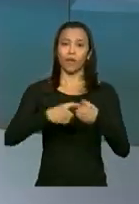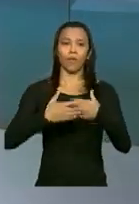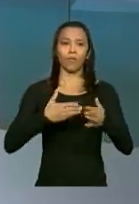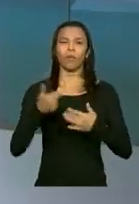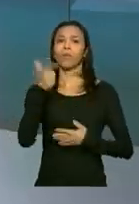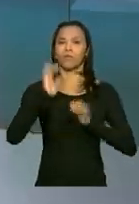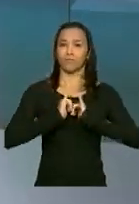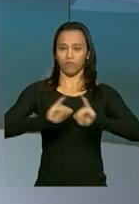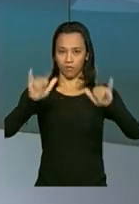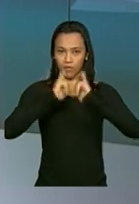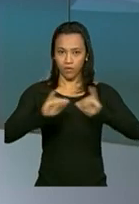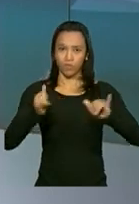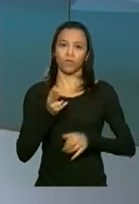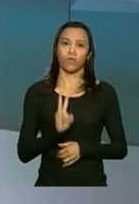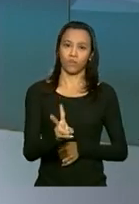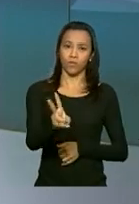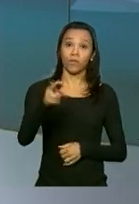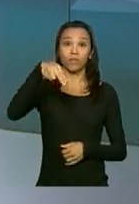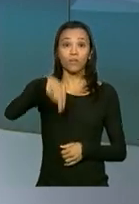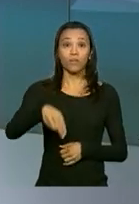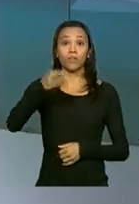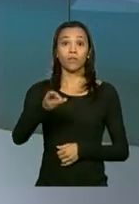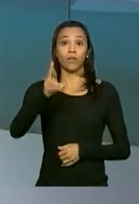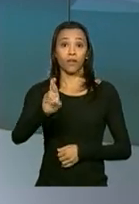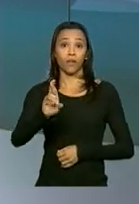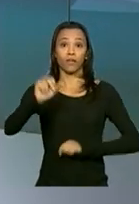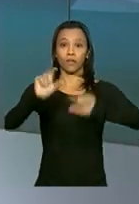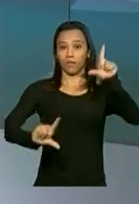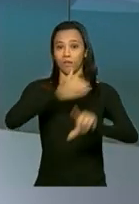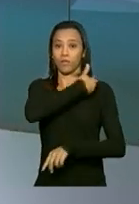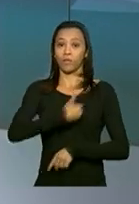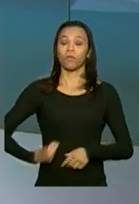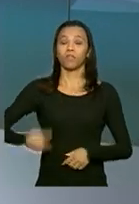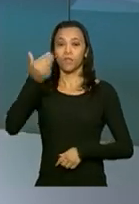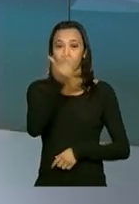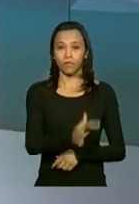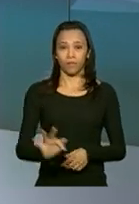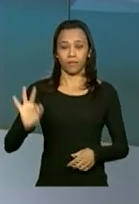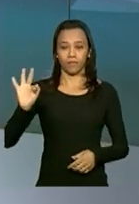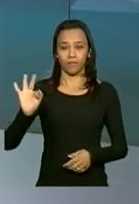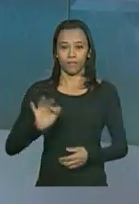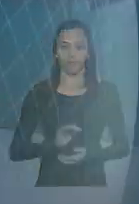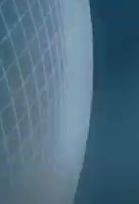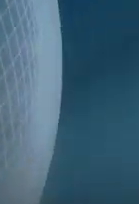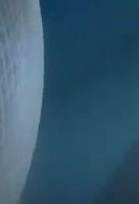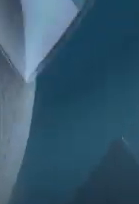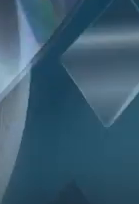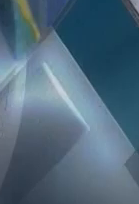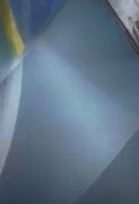a qualquer momento com outras informações Continue com a gente aqui na NBR a TV do Governo